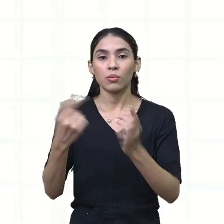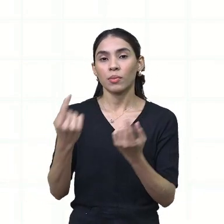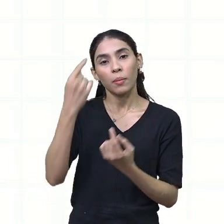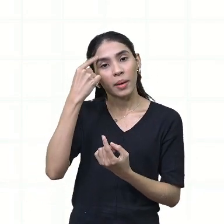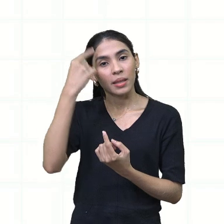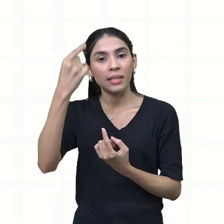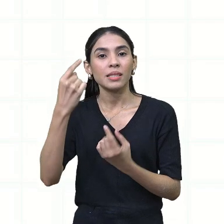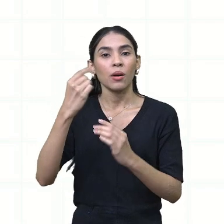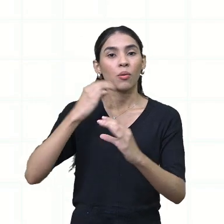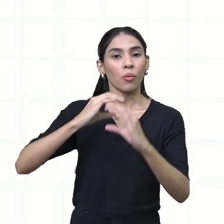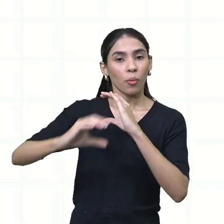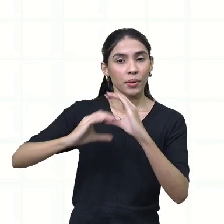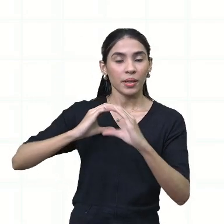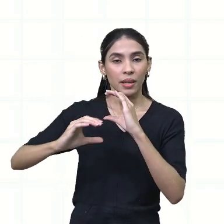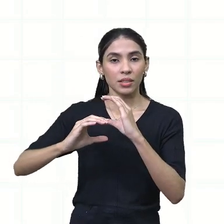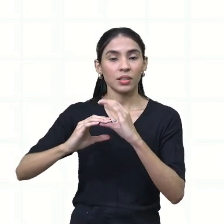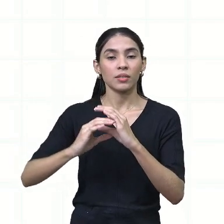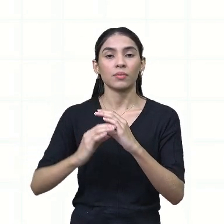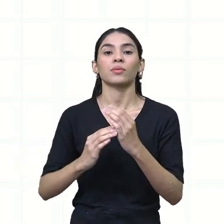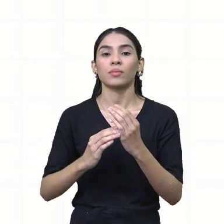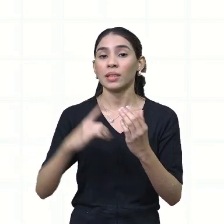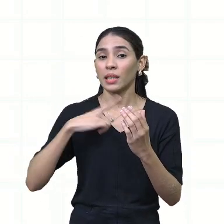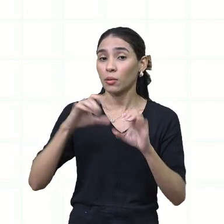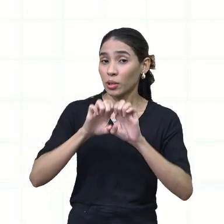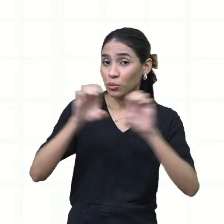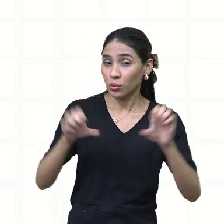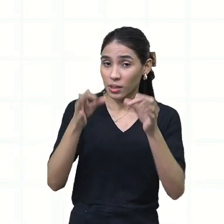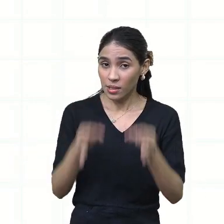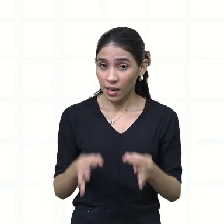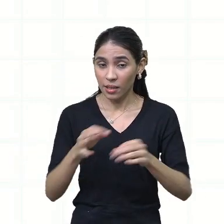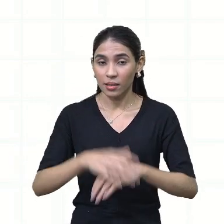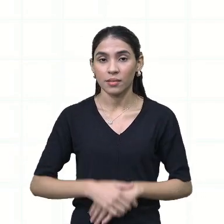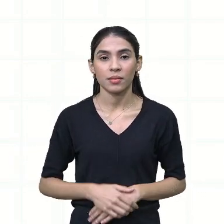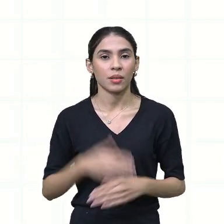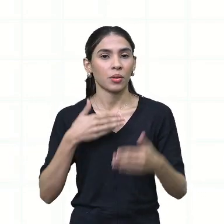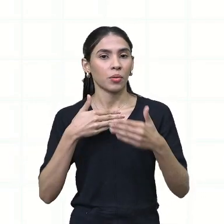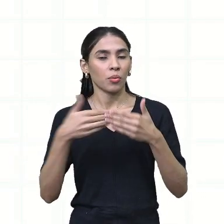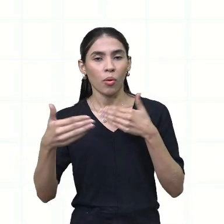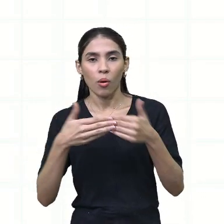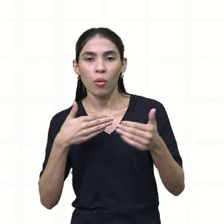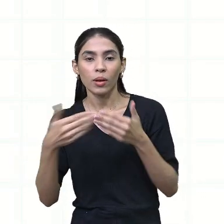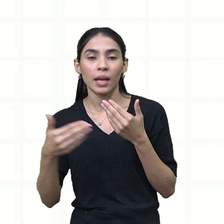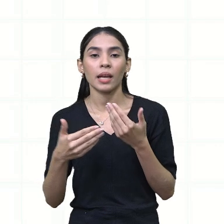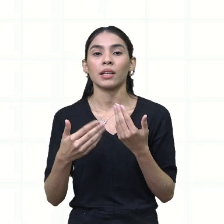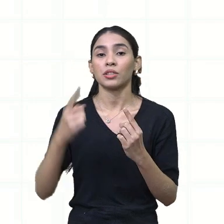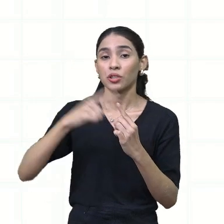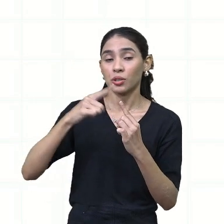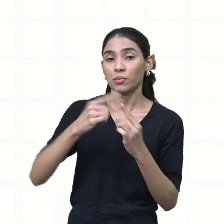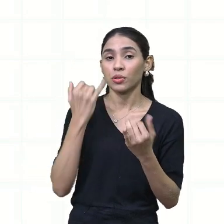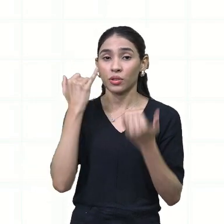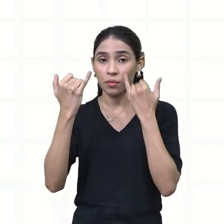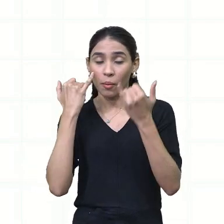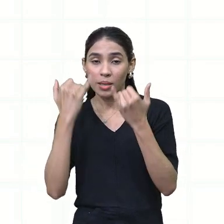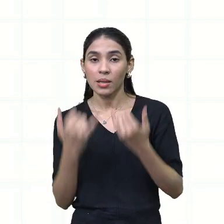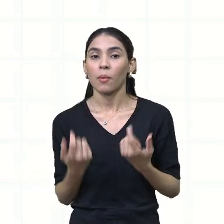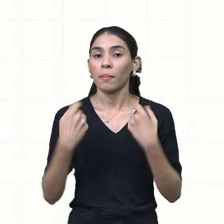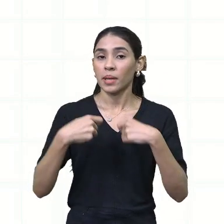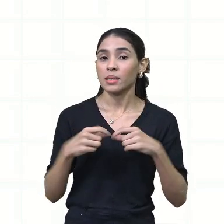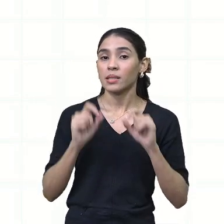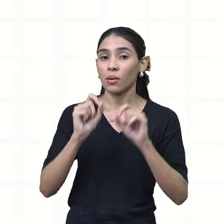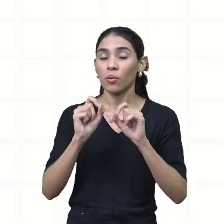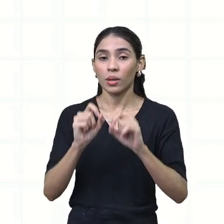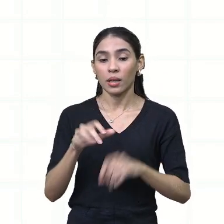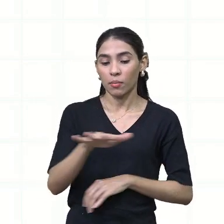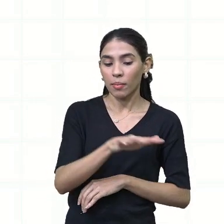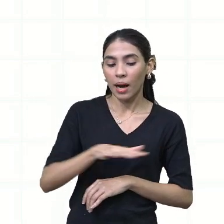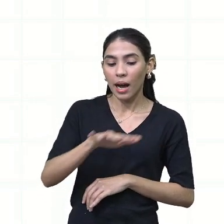comunicativa bem definida. Toda e qualquer mensagem necessita do meio